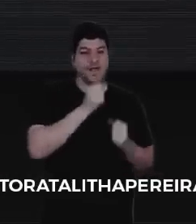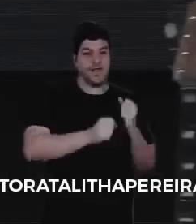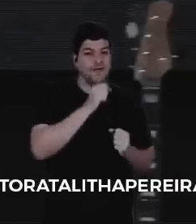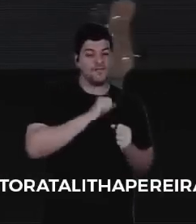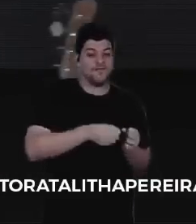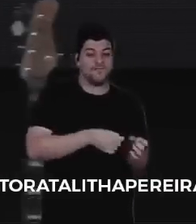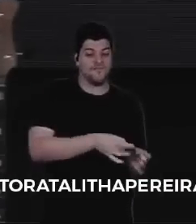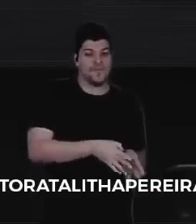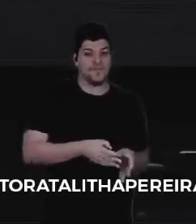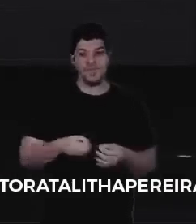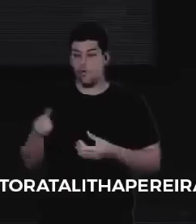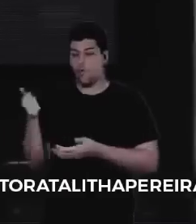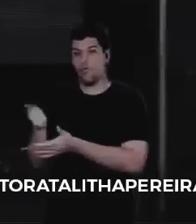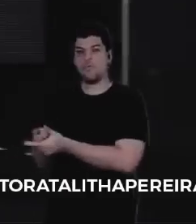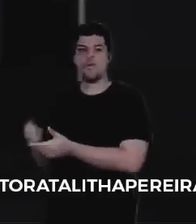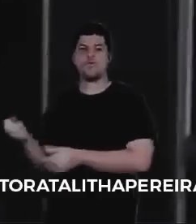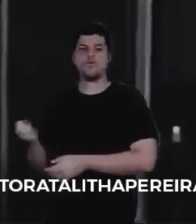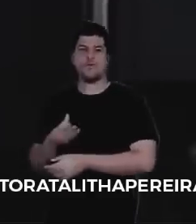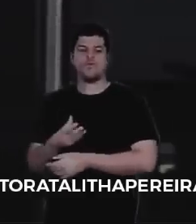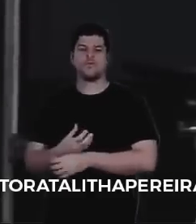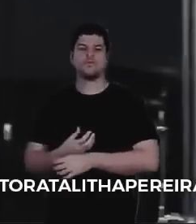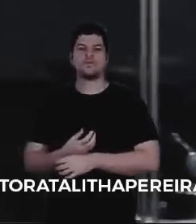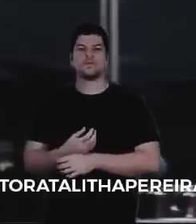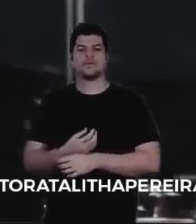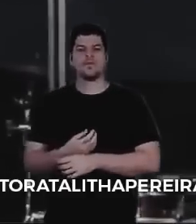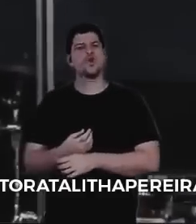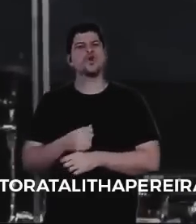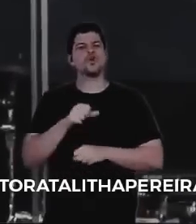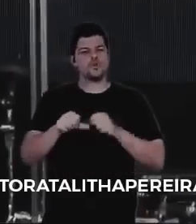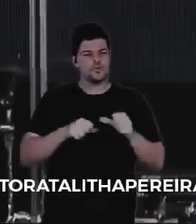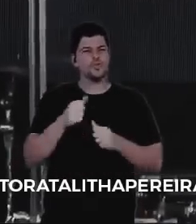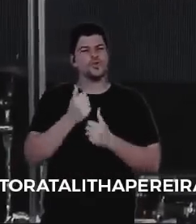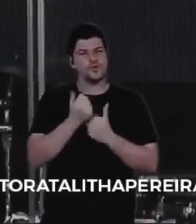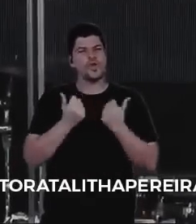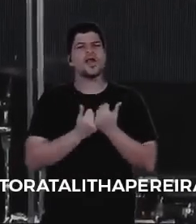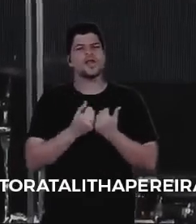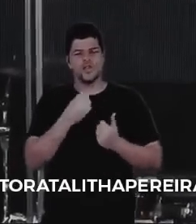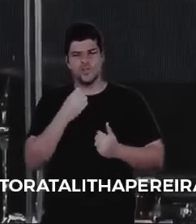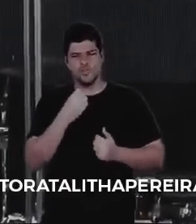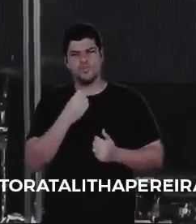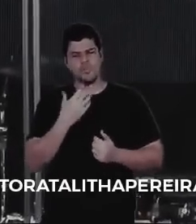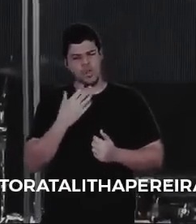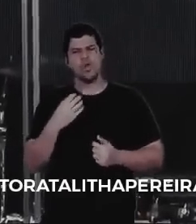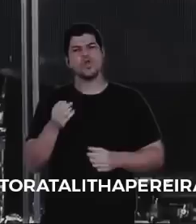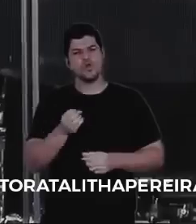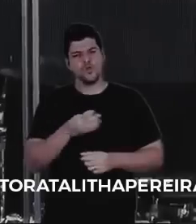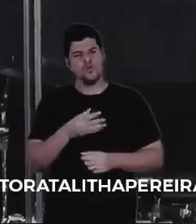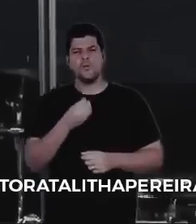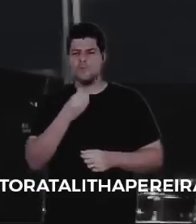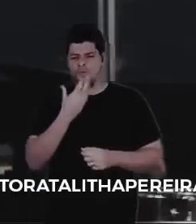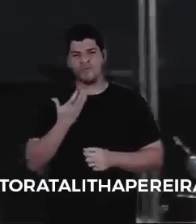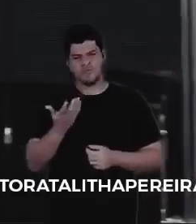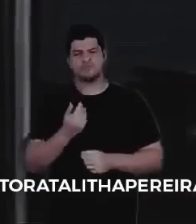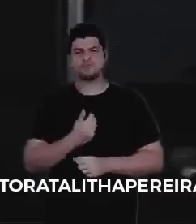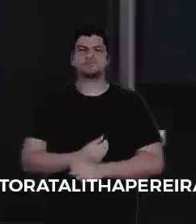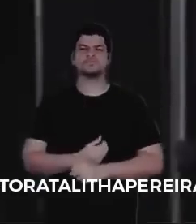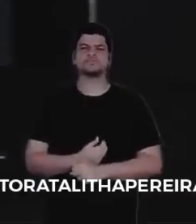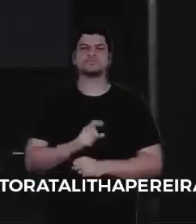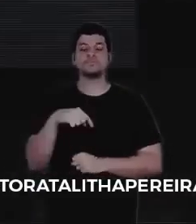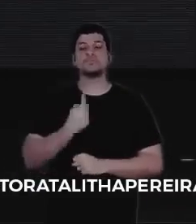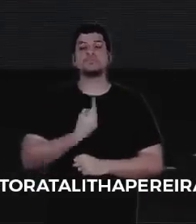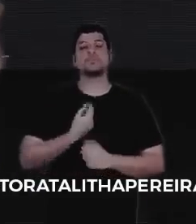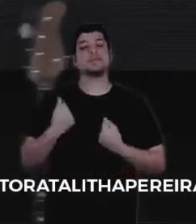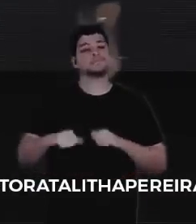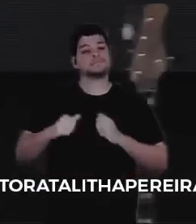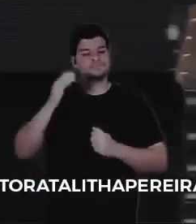novo. Essas trocas são boas ou não são? São. A gente tem que entender que tem